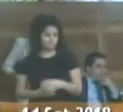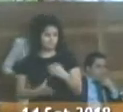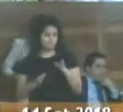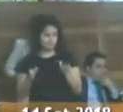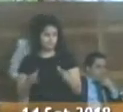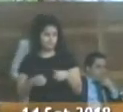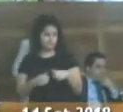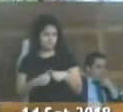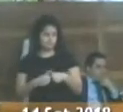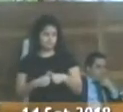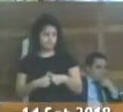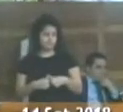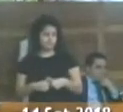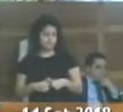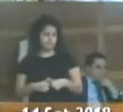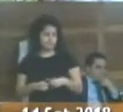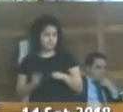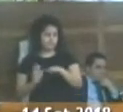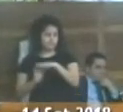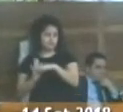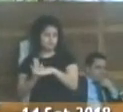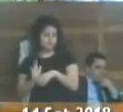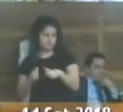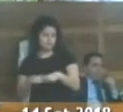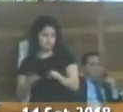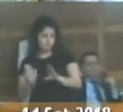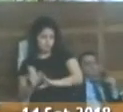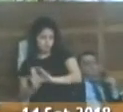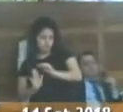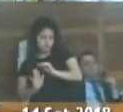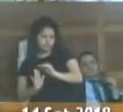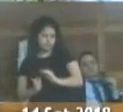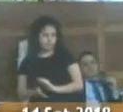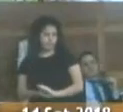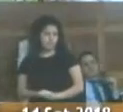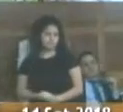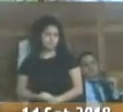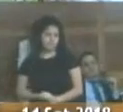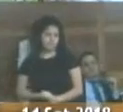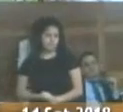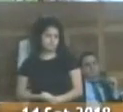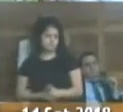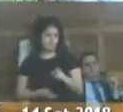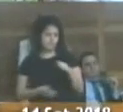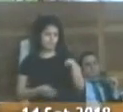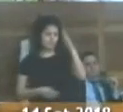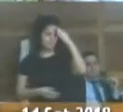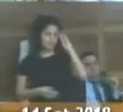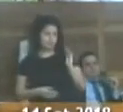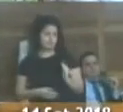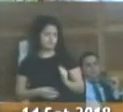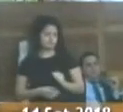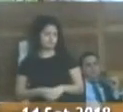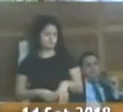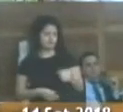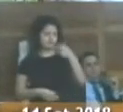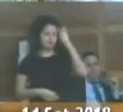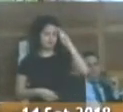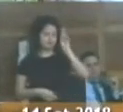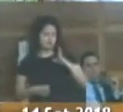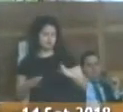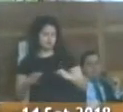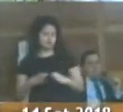opções ficou, evidentemente, menor. Honrando a tradição de uma comunidade caiçara,